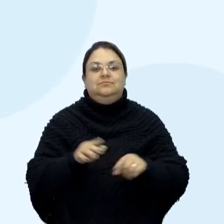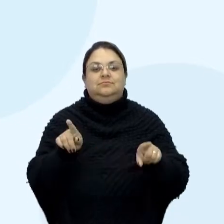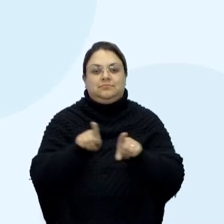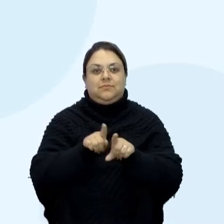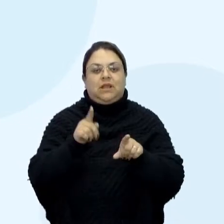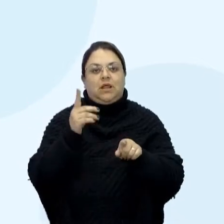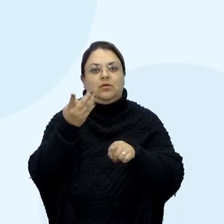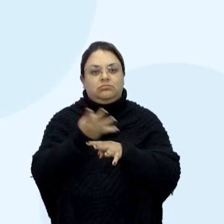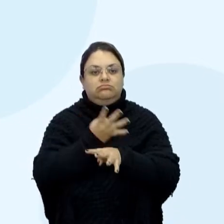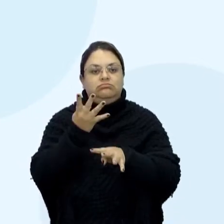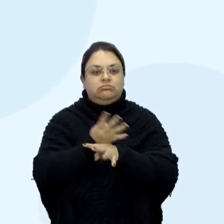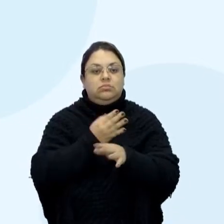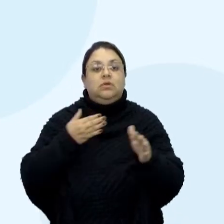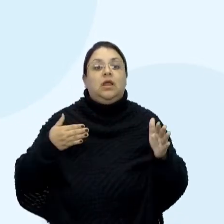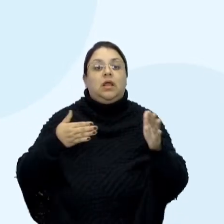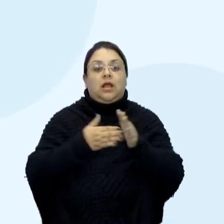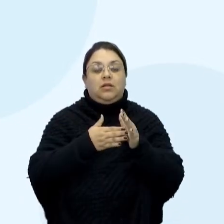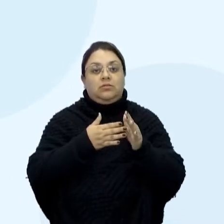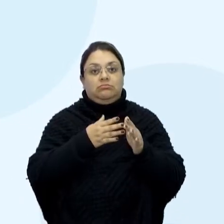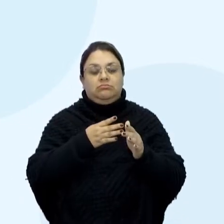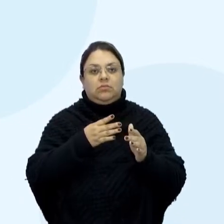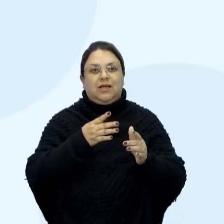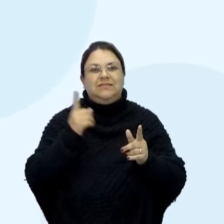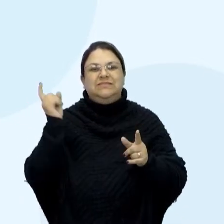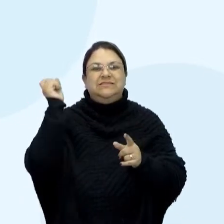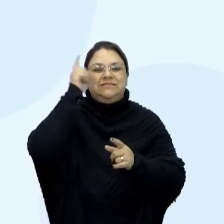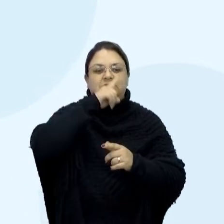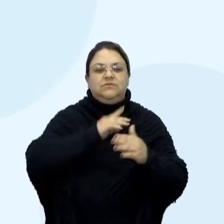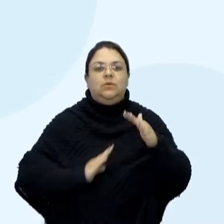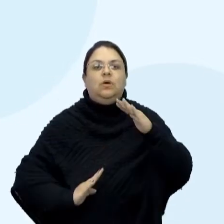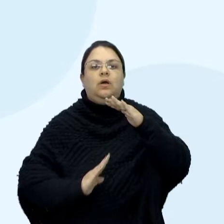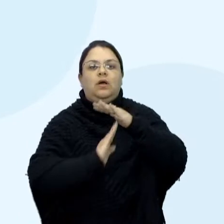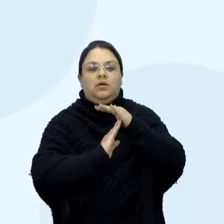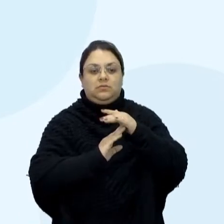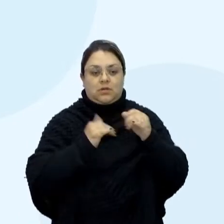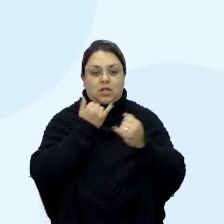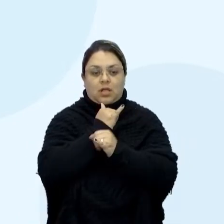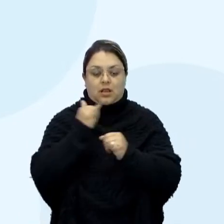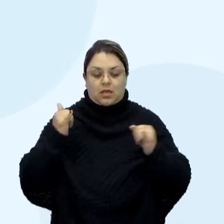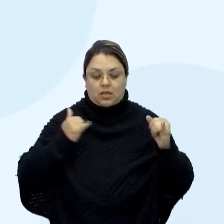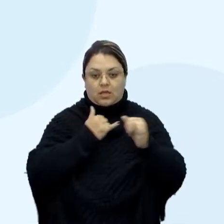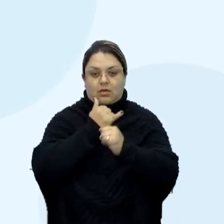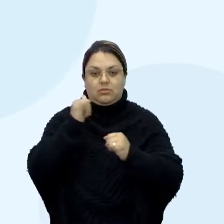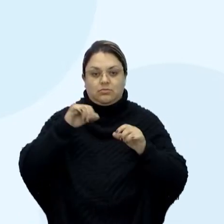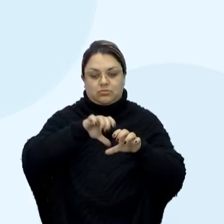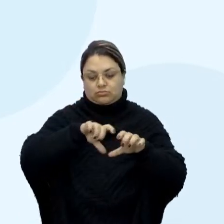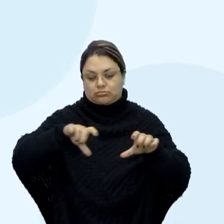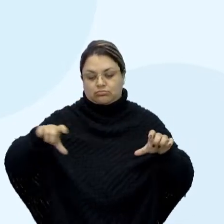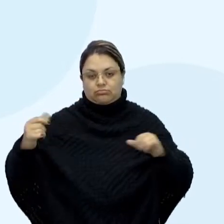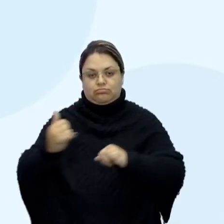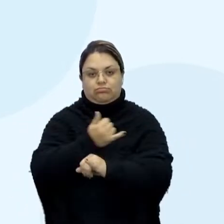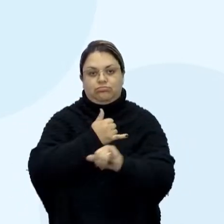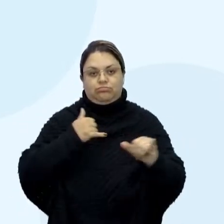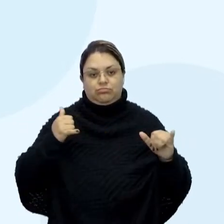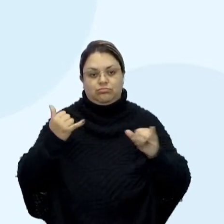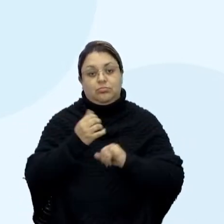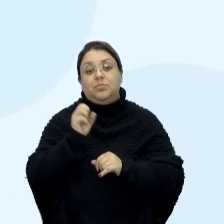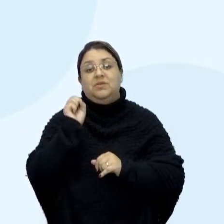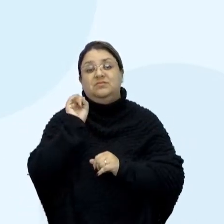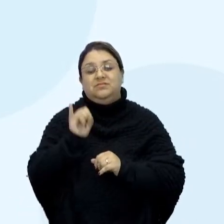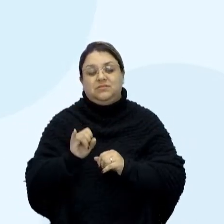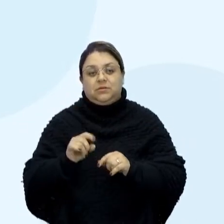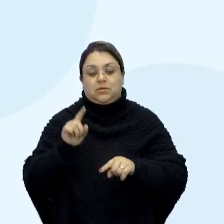resistividade, ou seja, a resistência, a dificuldade que os elétrons têm para caminhar é mais baixa, enquanto que se o material